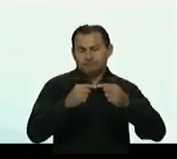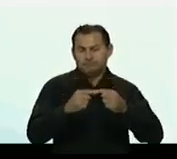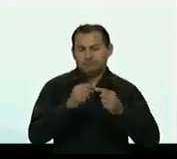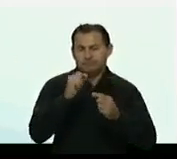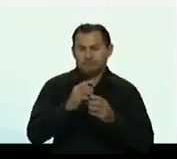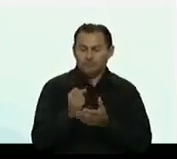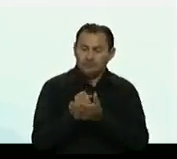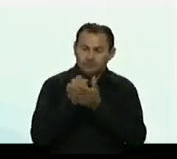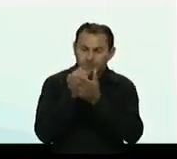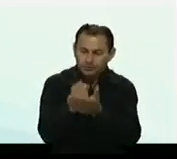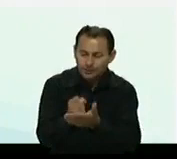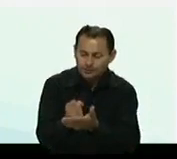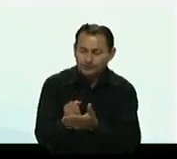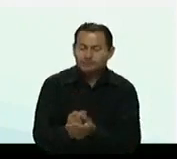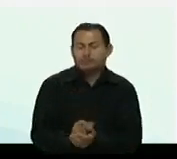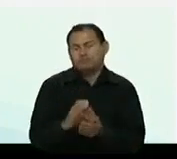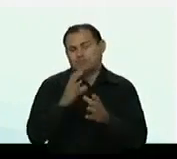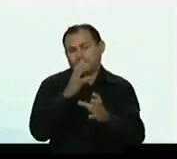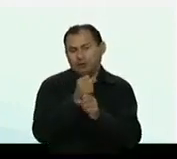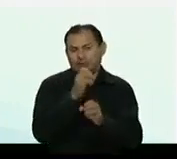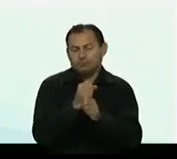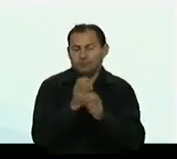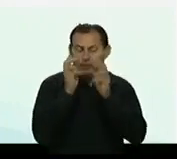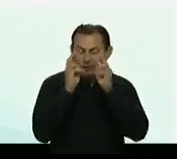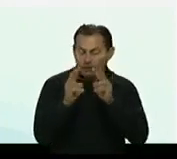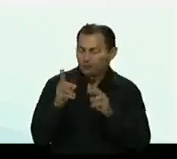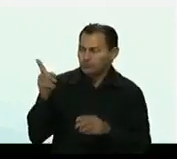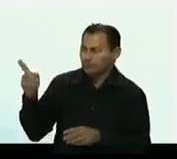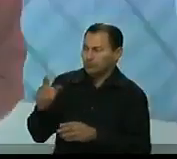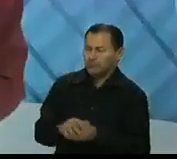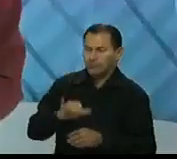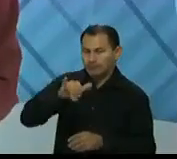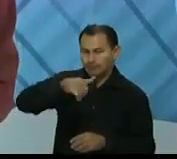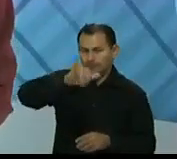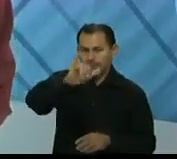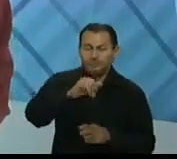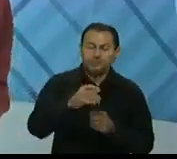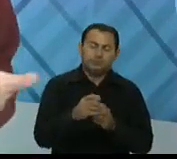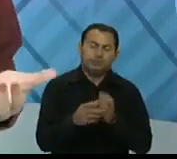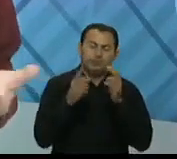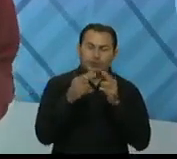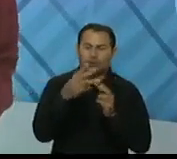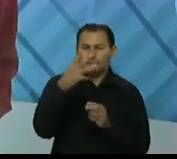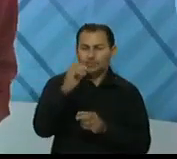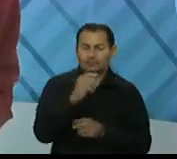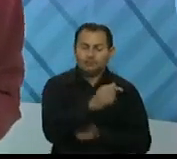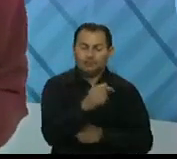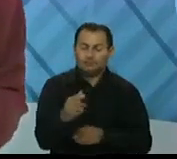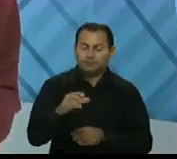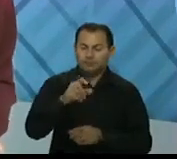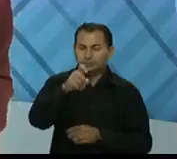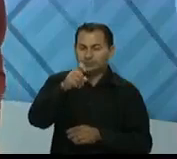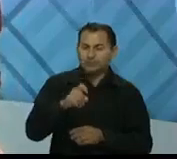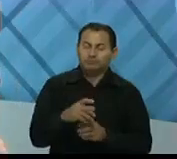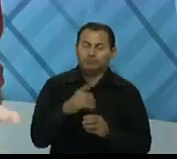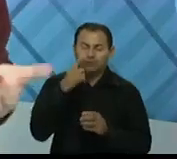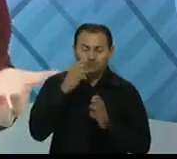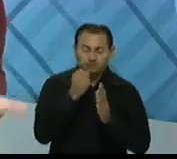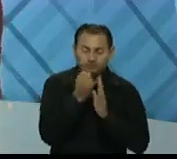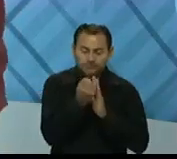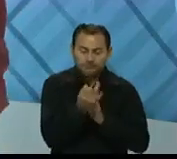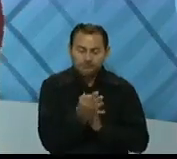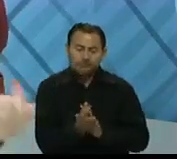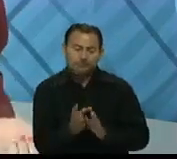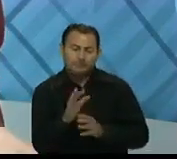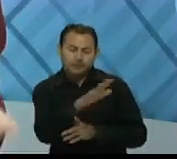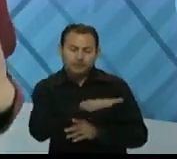que nos auxilia no cálculo. Veja, fazendo y igual a 30 menos x, vamos reduzir a quantidade de variáveis no cálculo